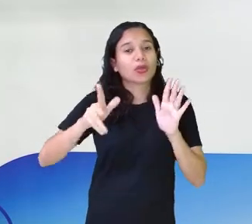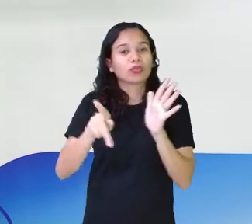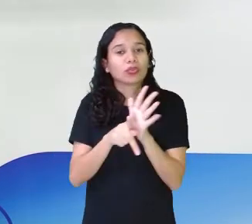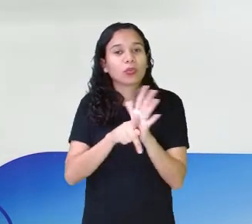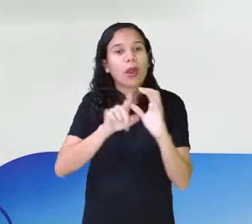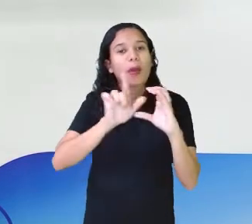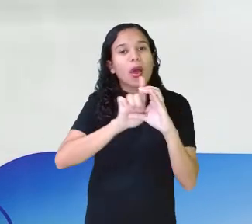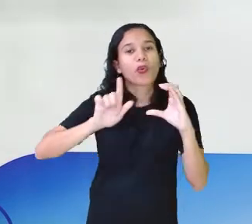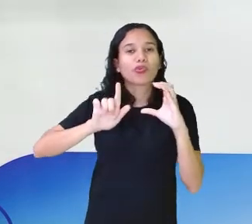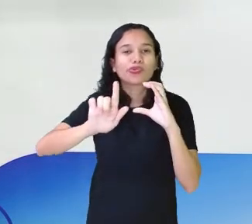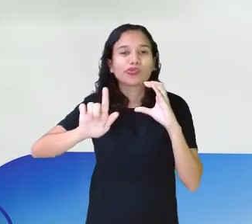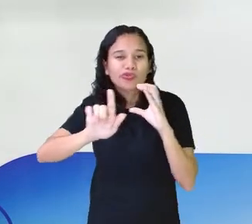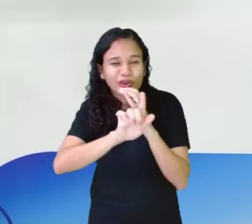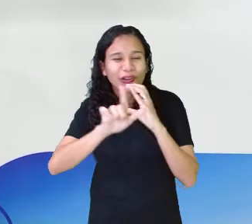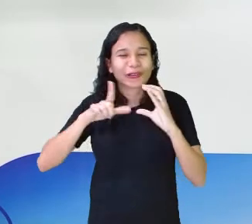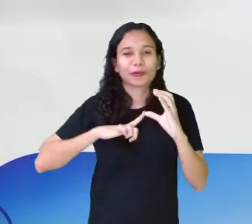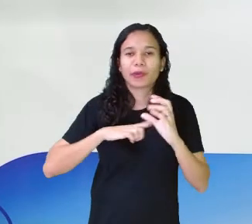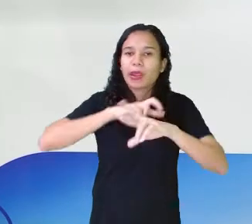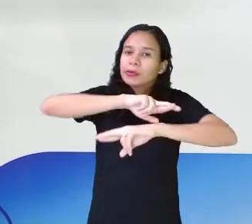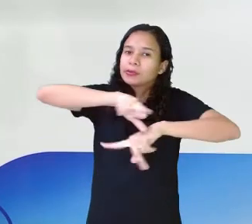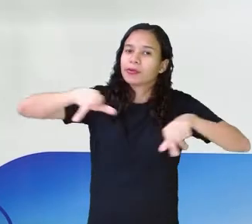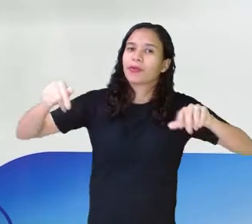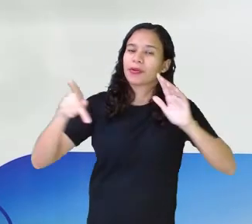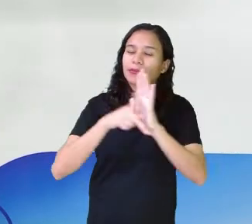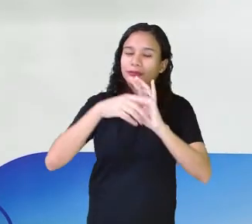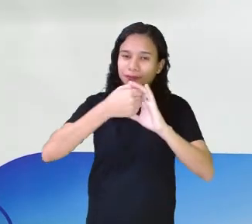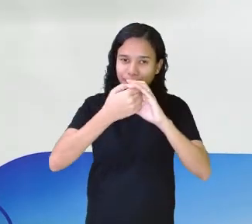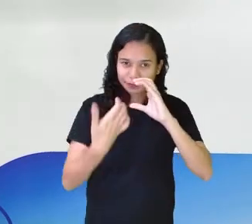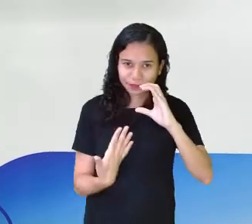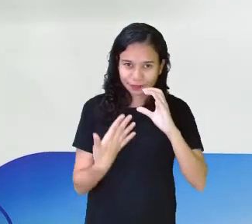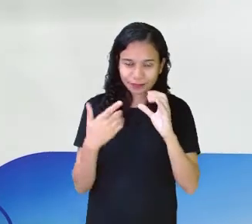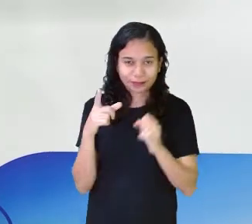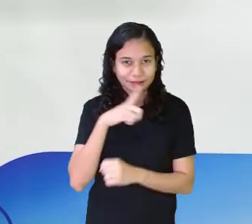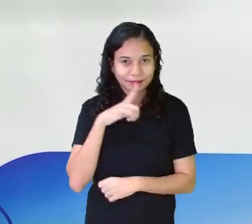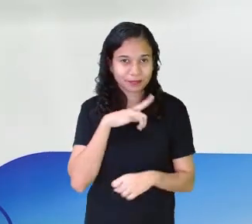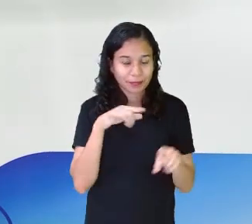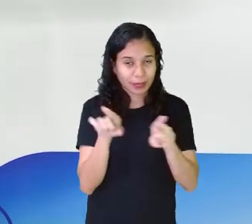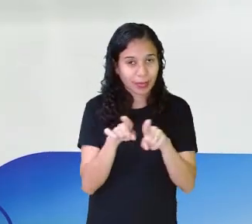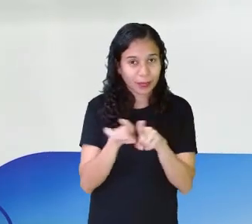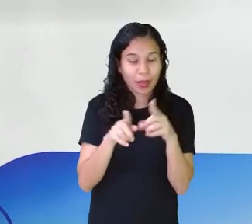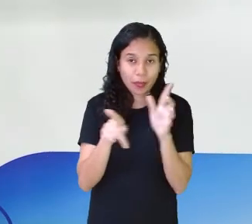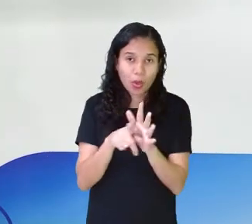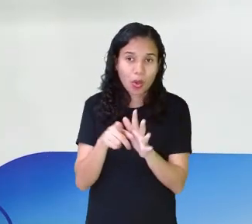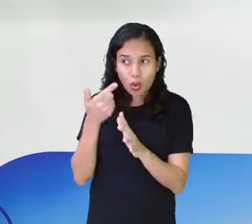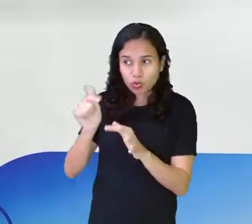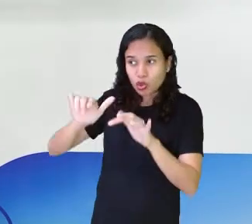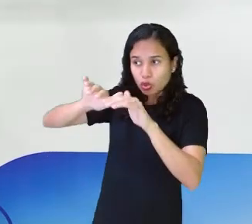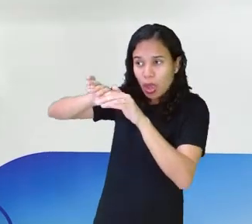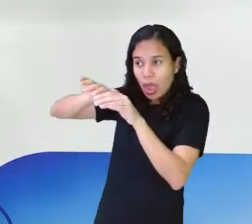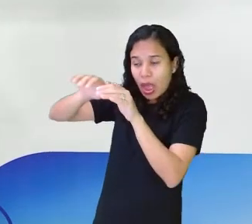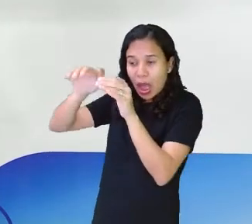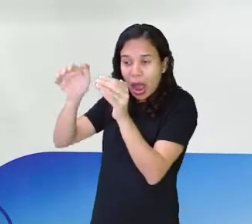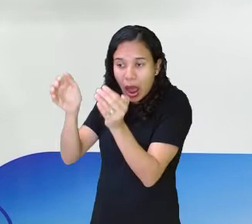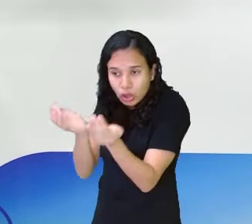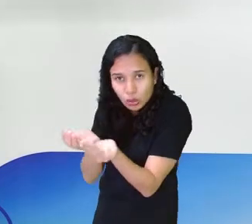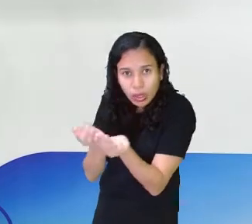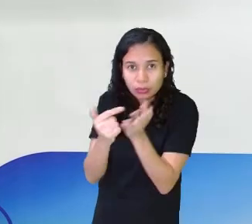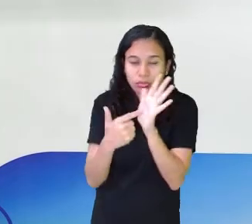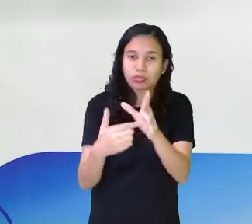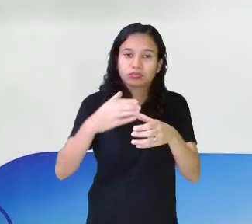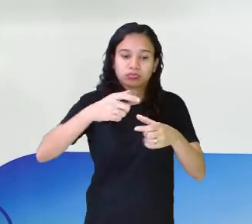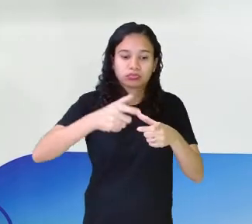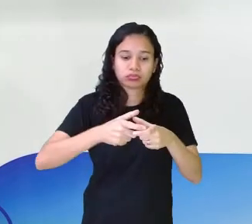sólido geométrico, eu tenho diversas características. Eu tenho meus corpos arredondados, por exemplo, eu trouxe aqui um